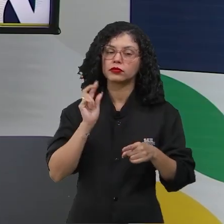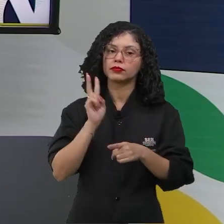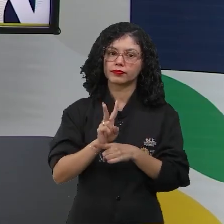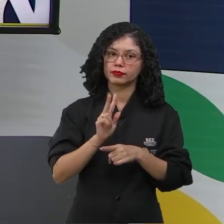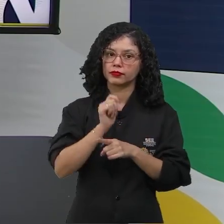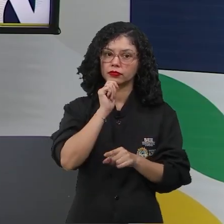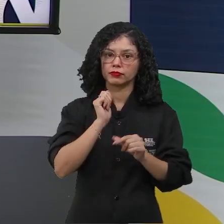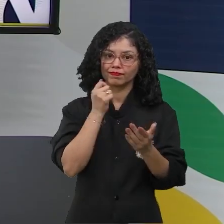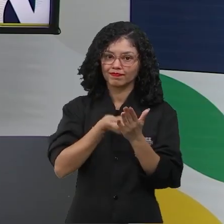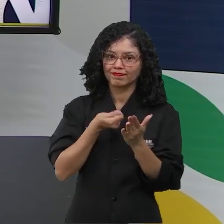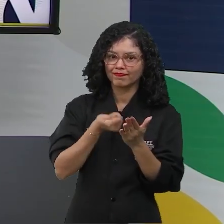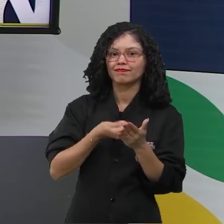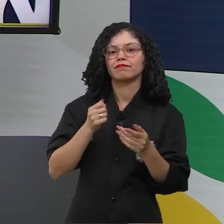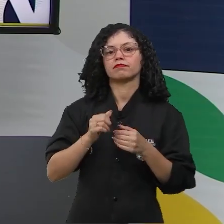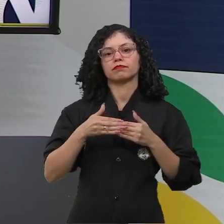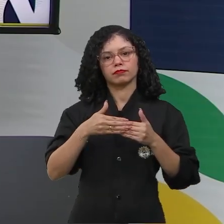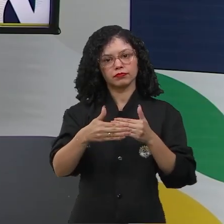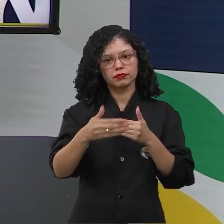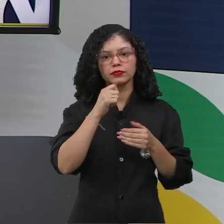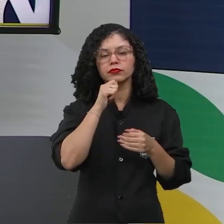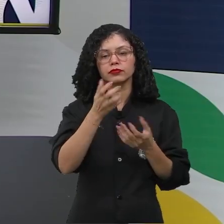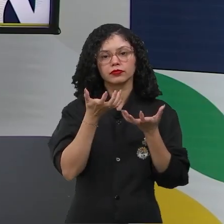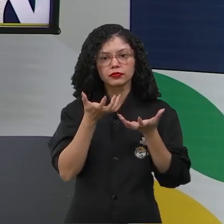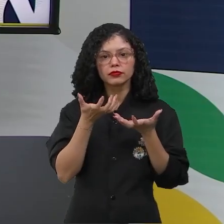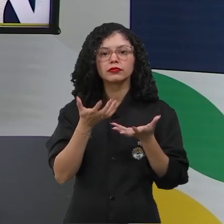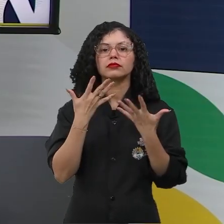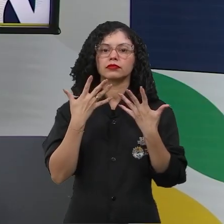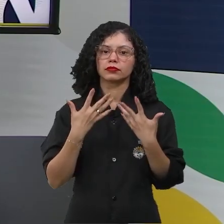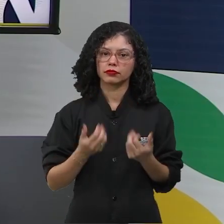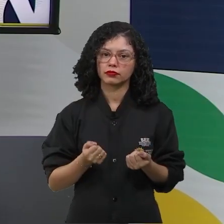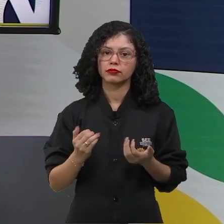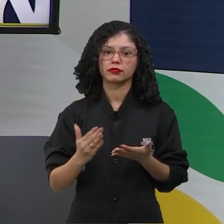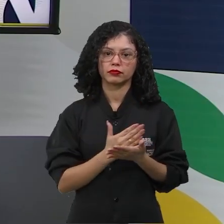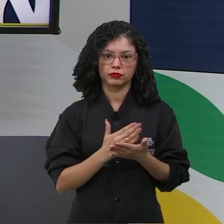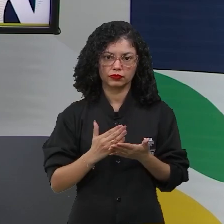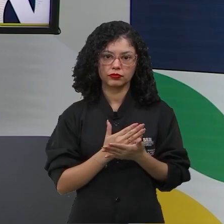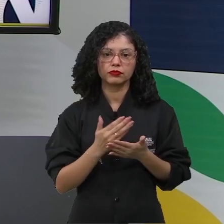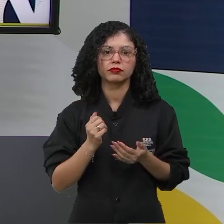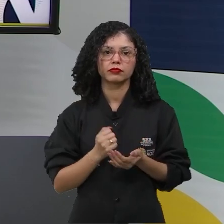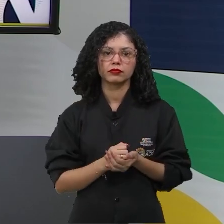orientar, obrigar, condicionar você a querer adotar alguns